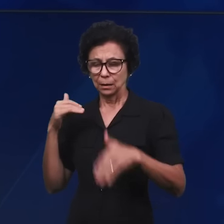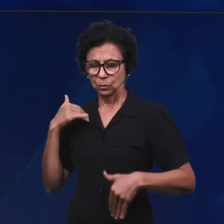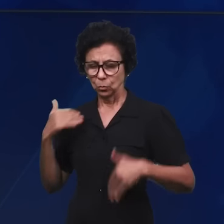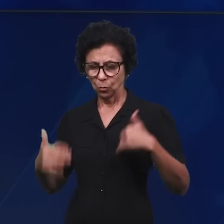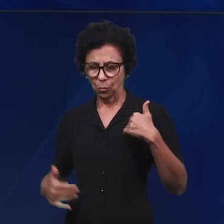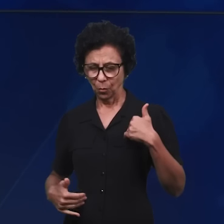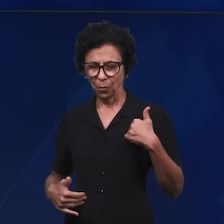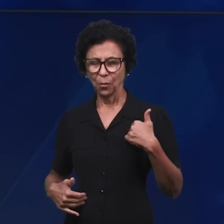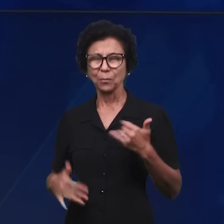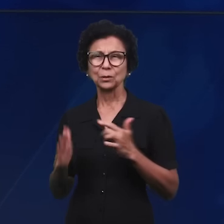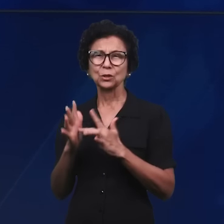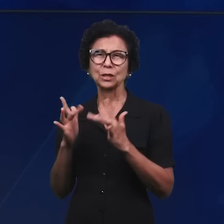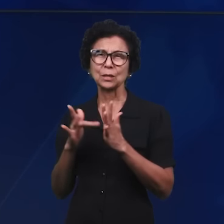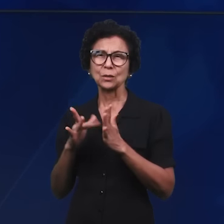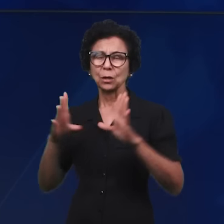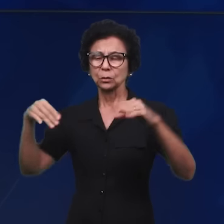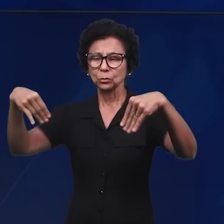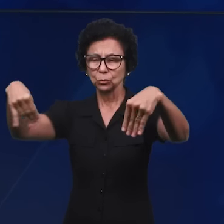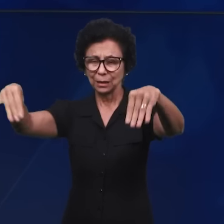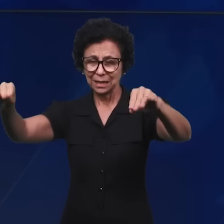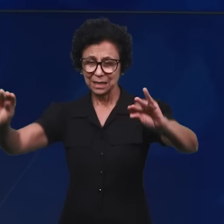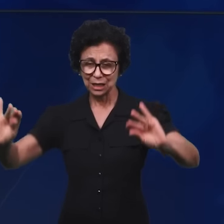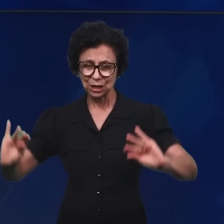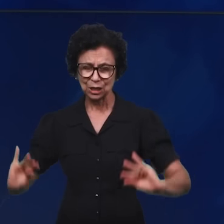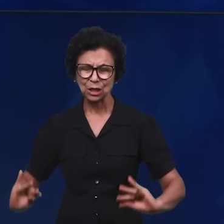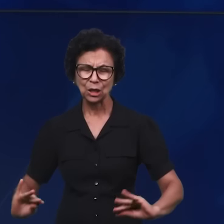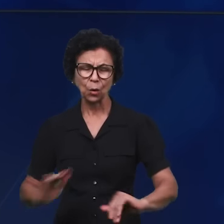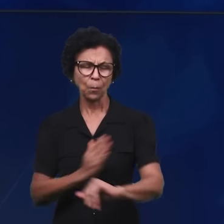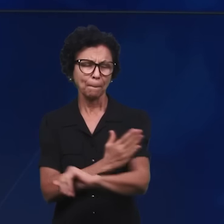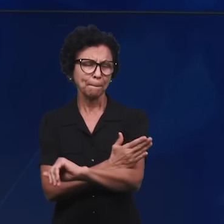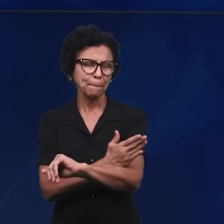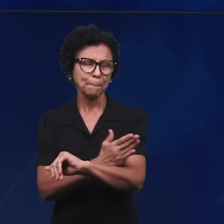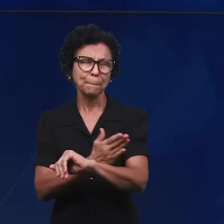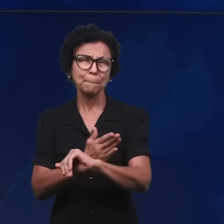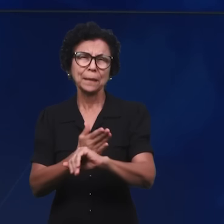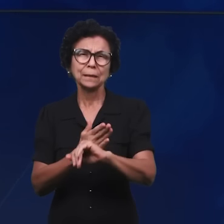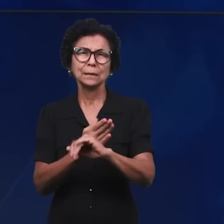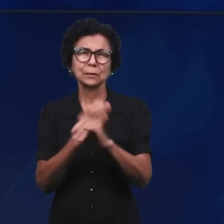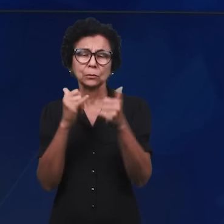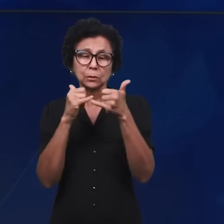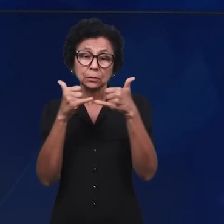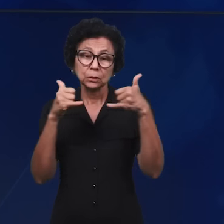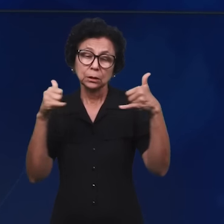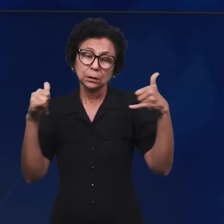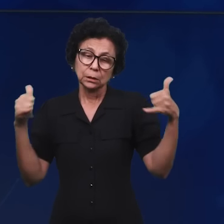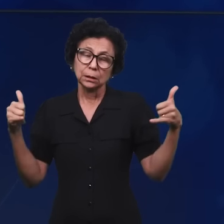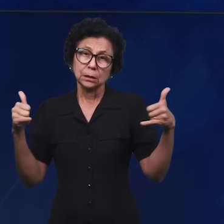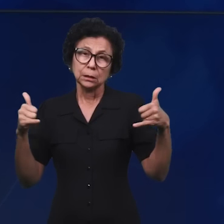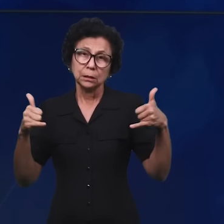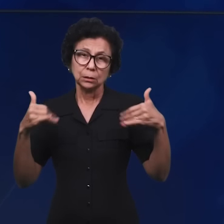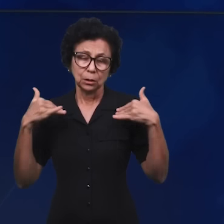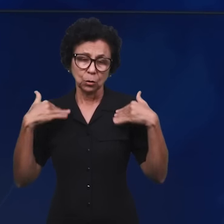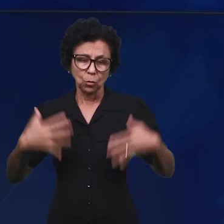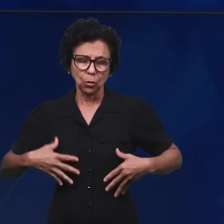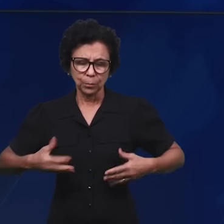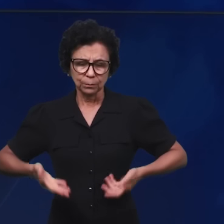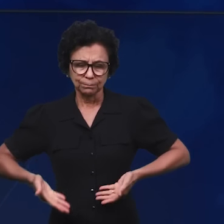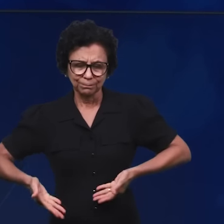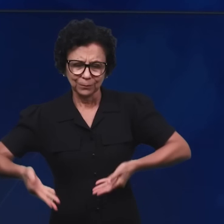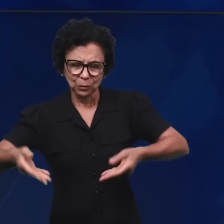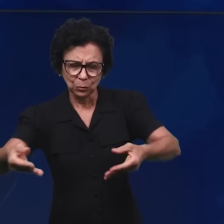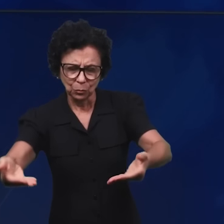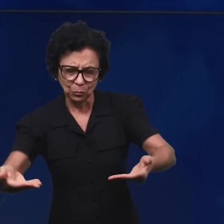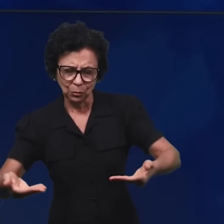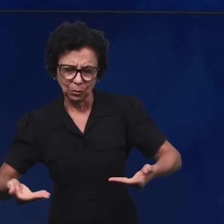as especiarias, com todo o amor, todo o carinho. E diz a palavra de Deus que aquele homem rico,